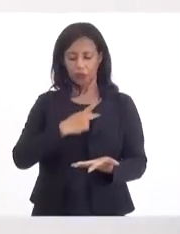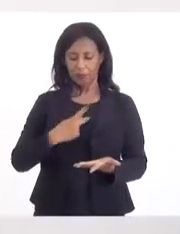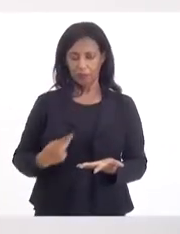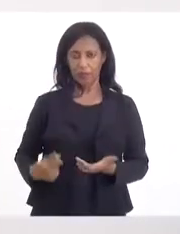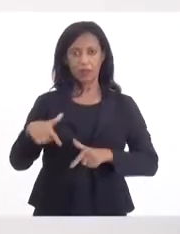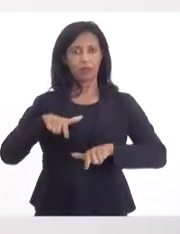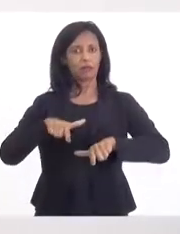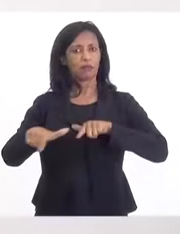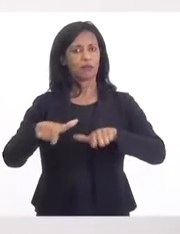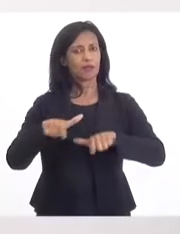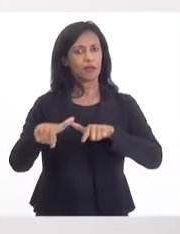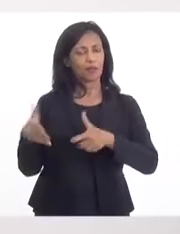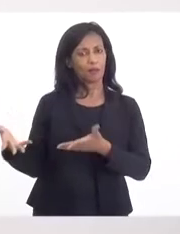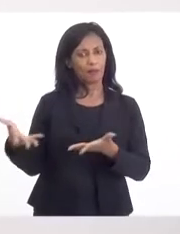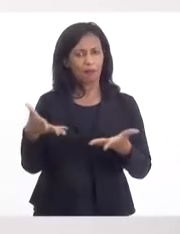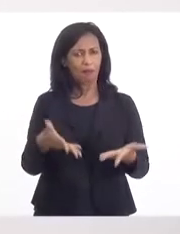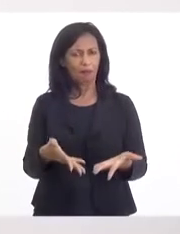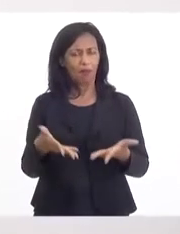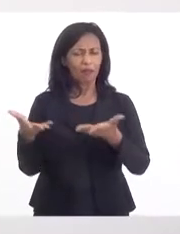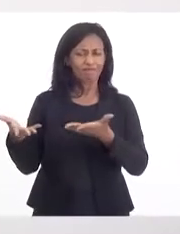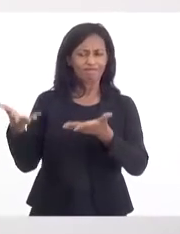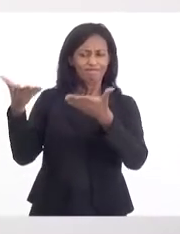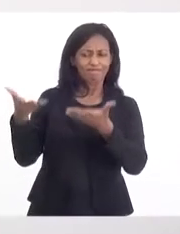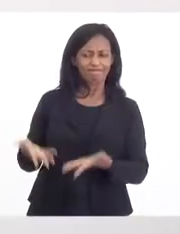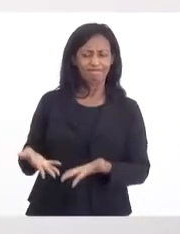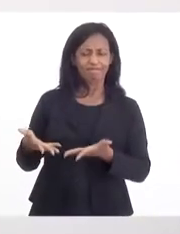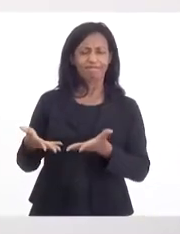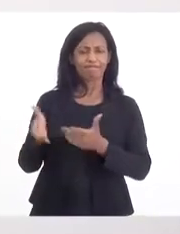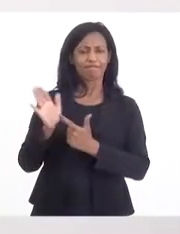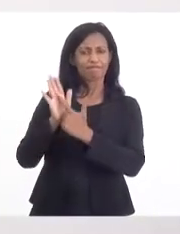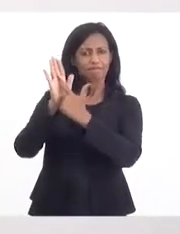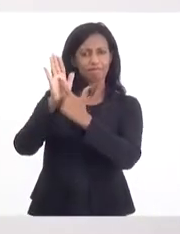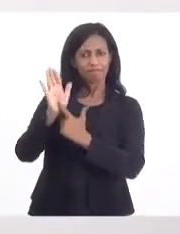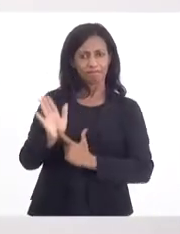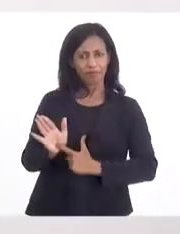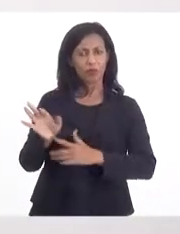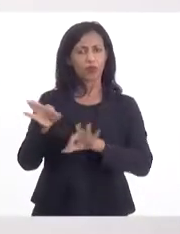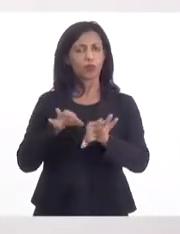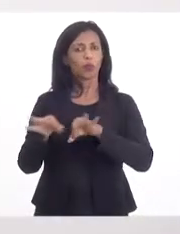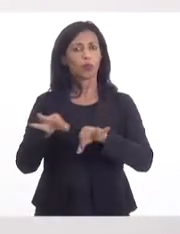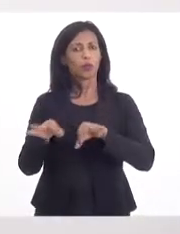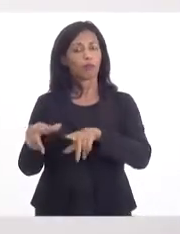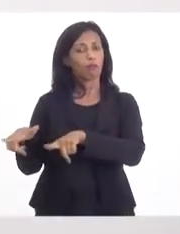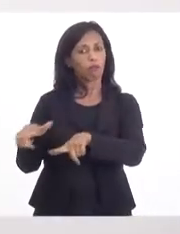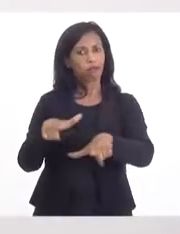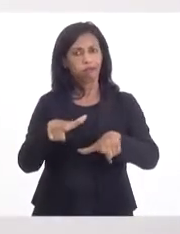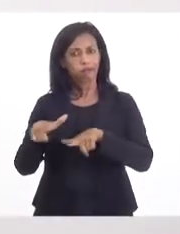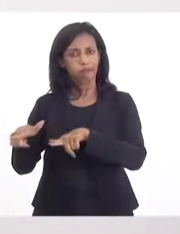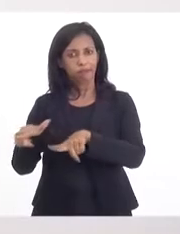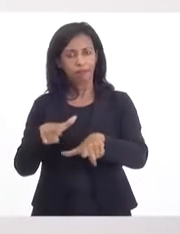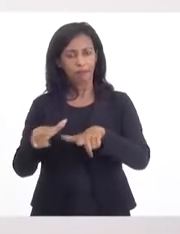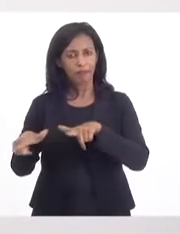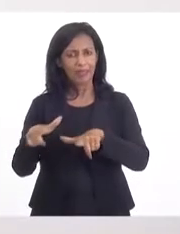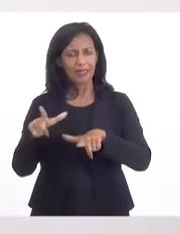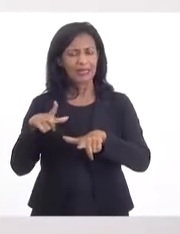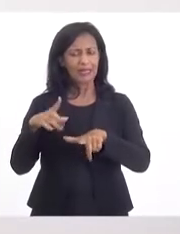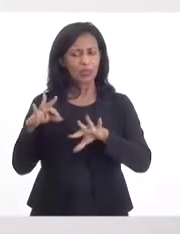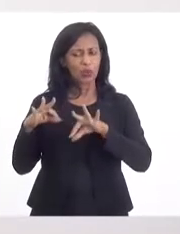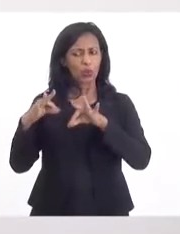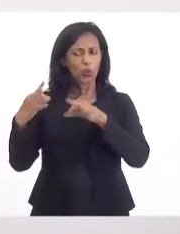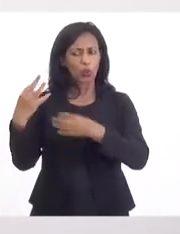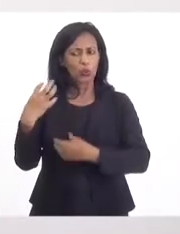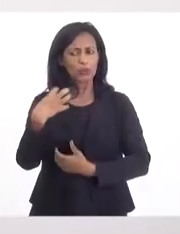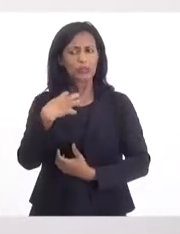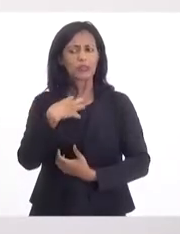esses trabalhos, faz aqui a apresentação de um plano de trabalho que tem todo sentido